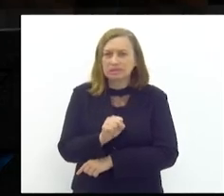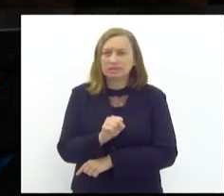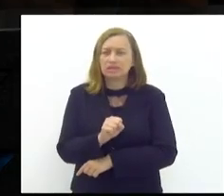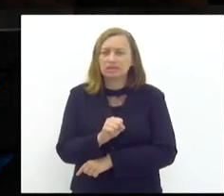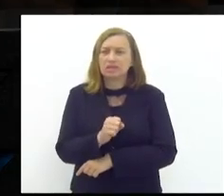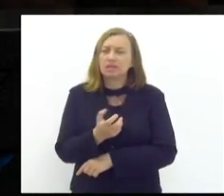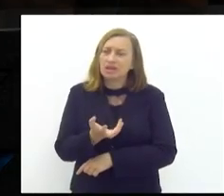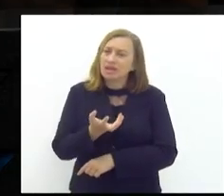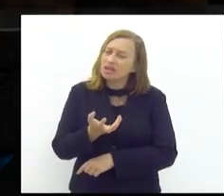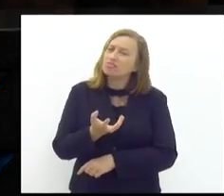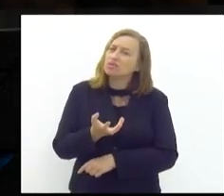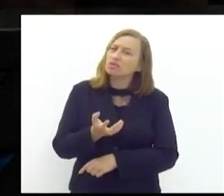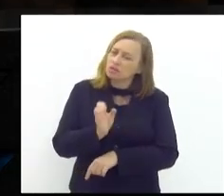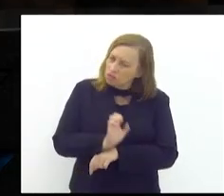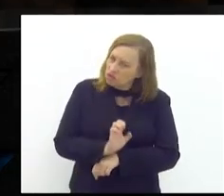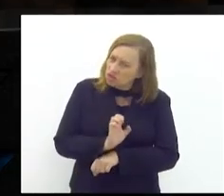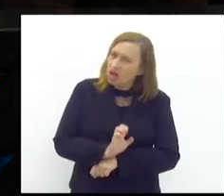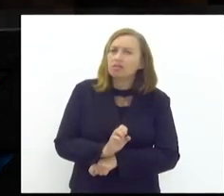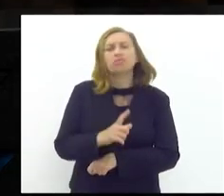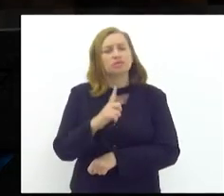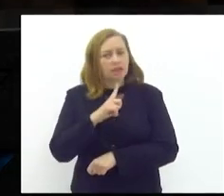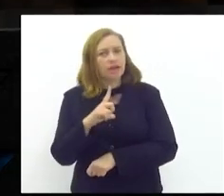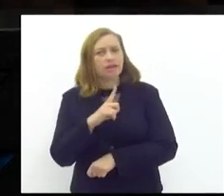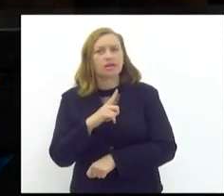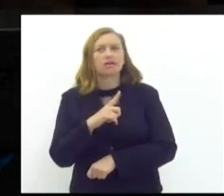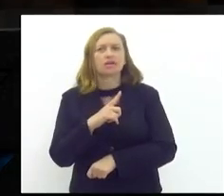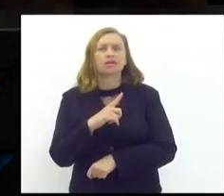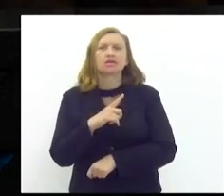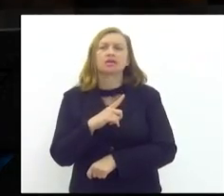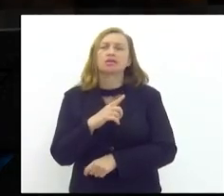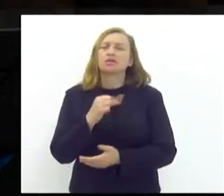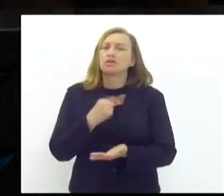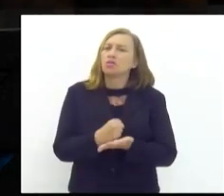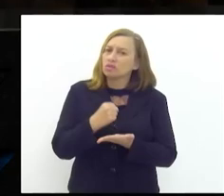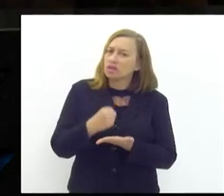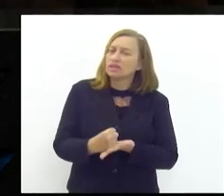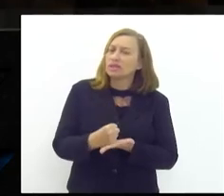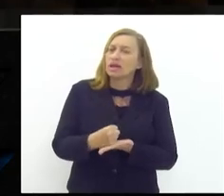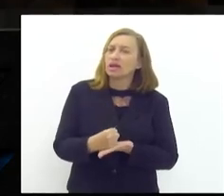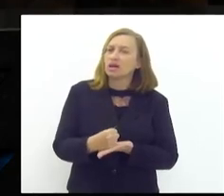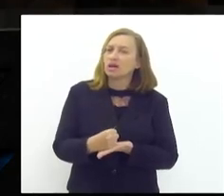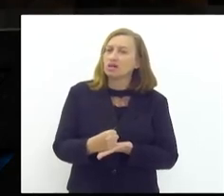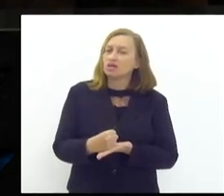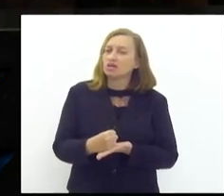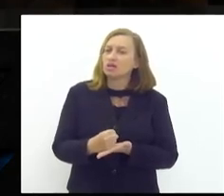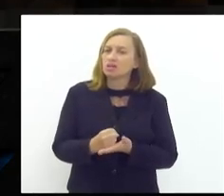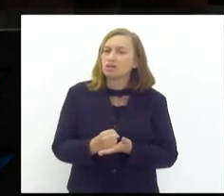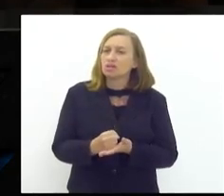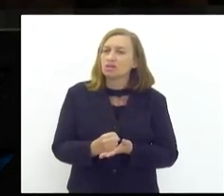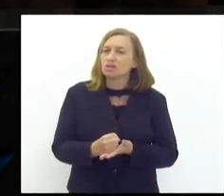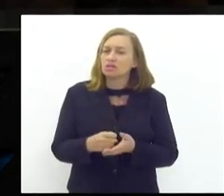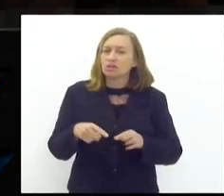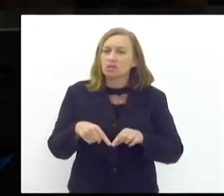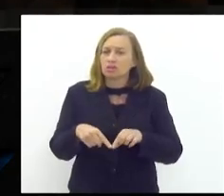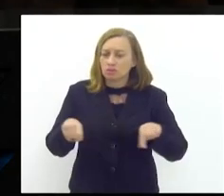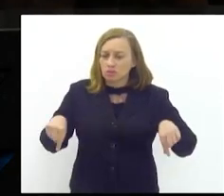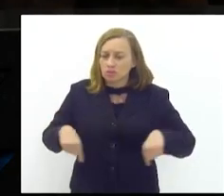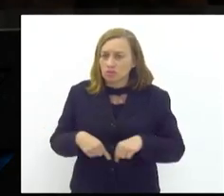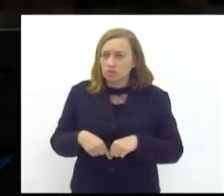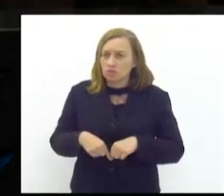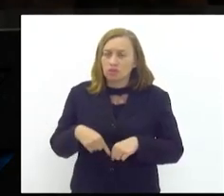o estado possa até mesmo contratar escritórios de advocacia